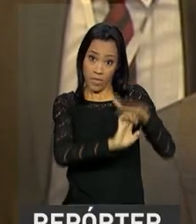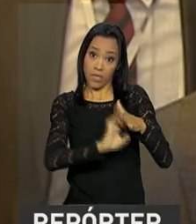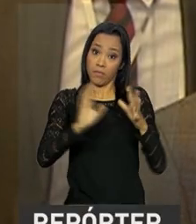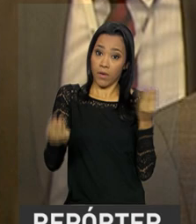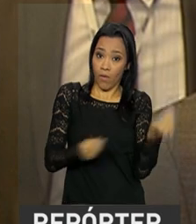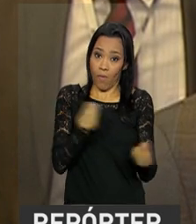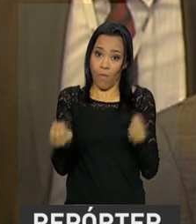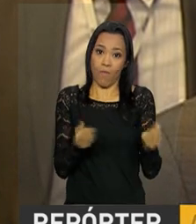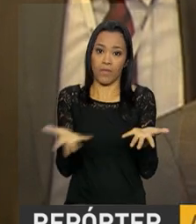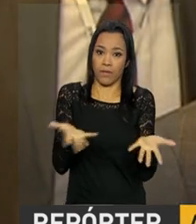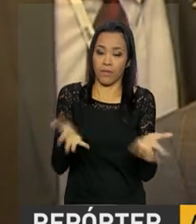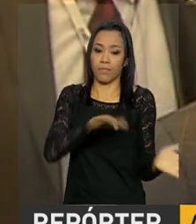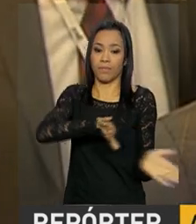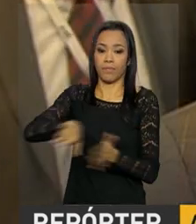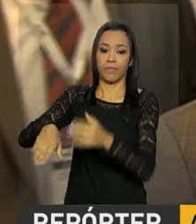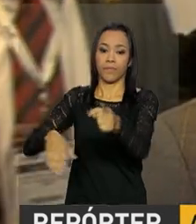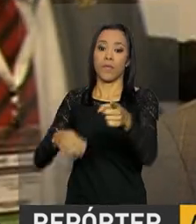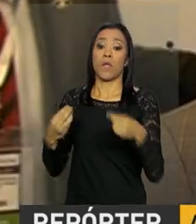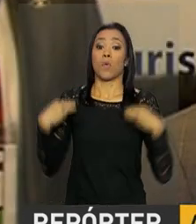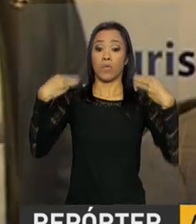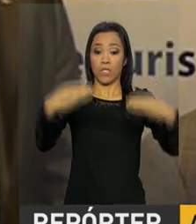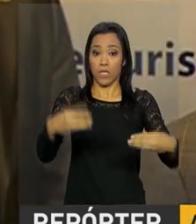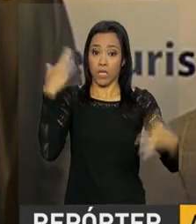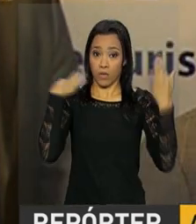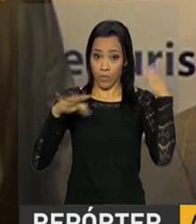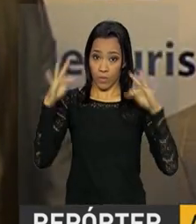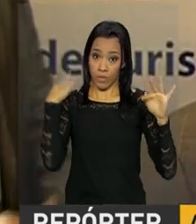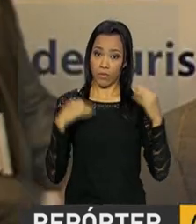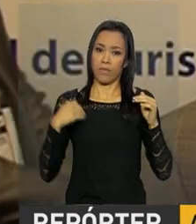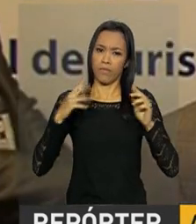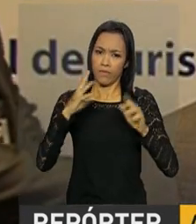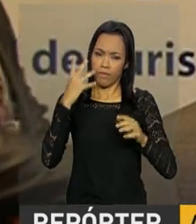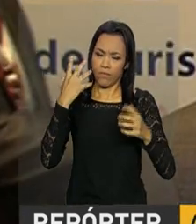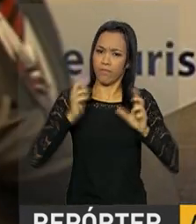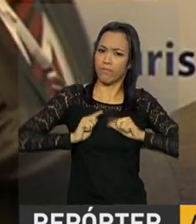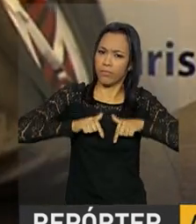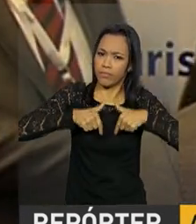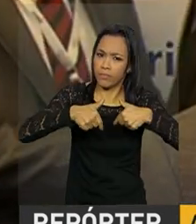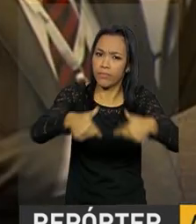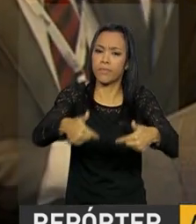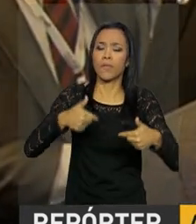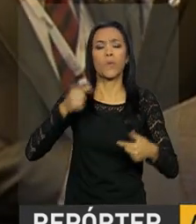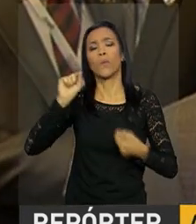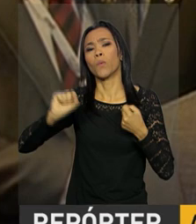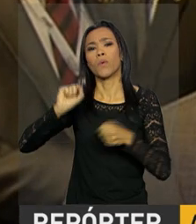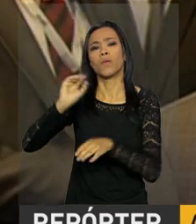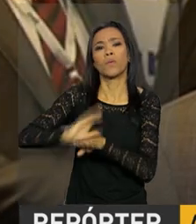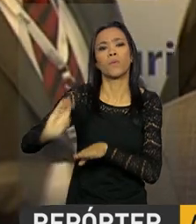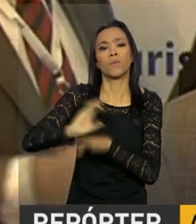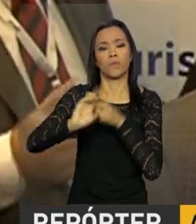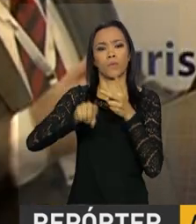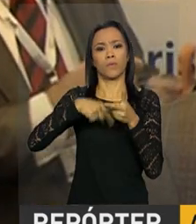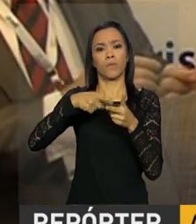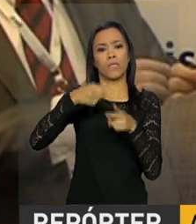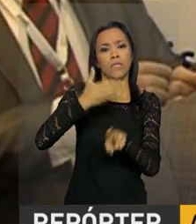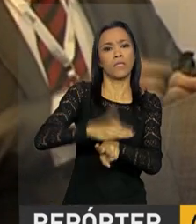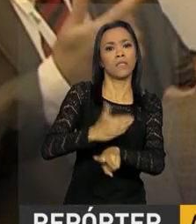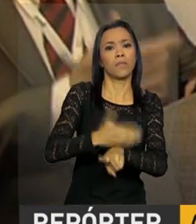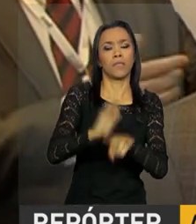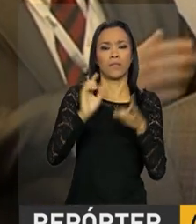Ministério vem trabalhando fortemente na qualificação, vem trabalhando no treinamento, vem trabalhando